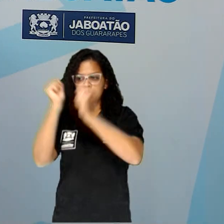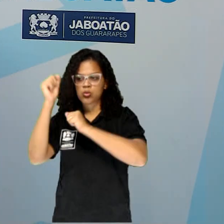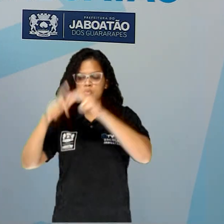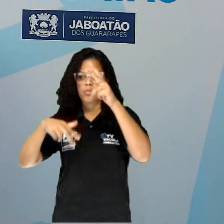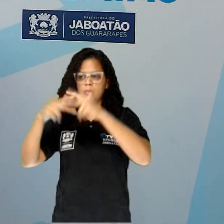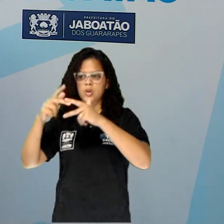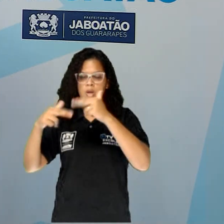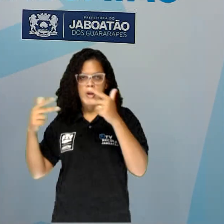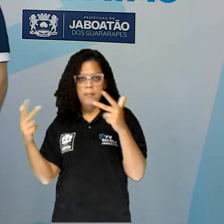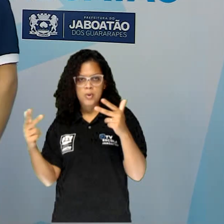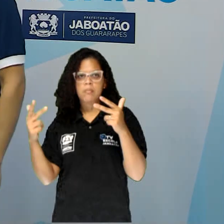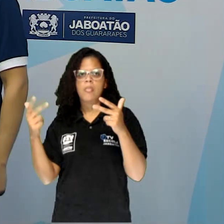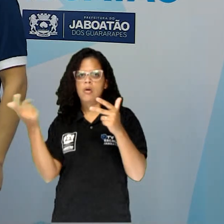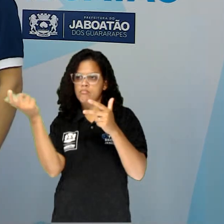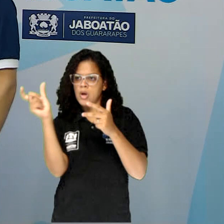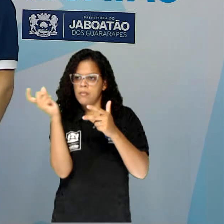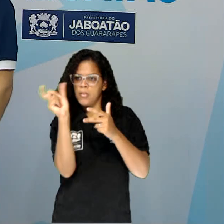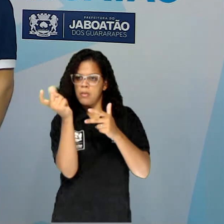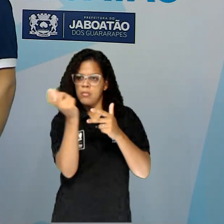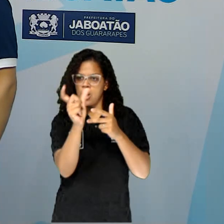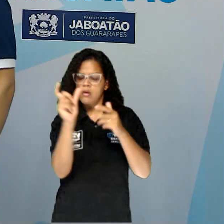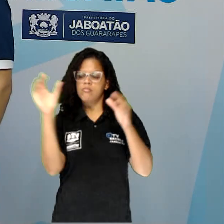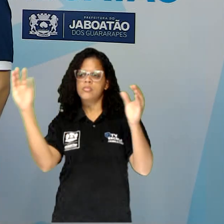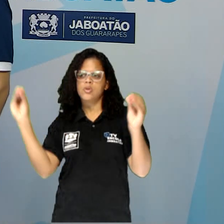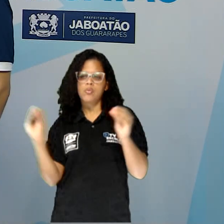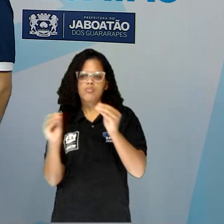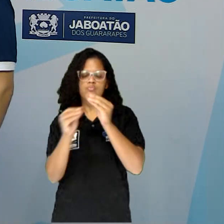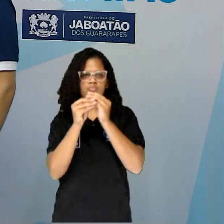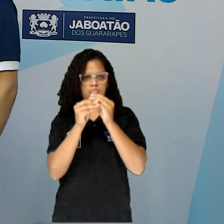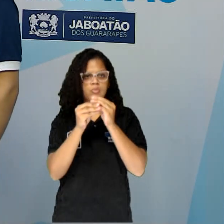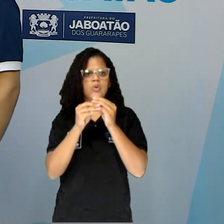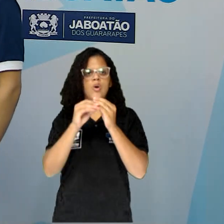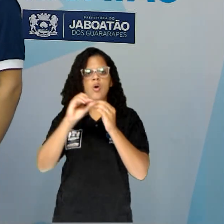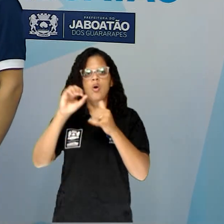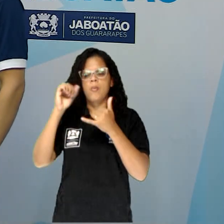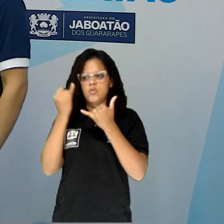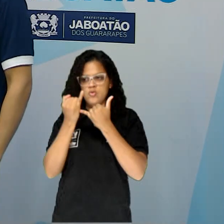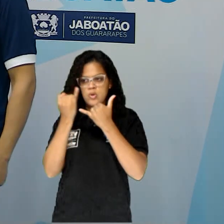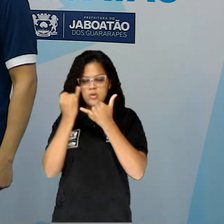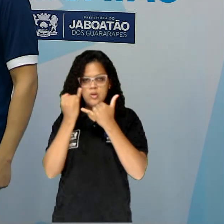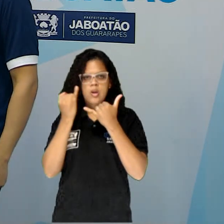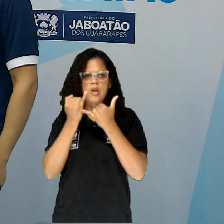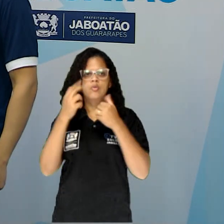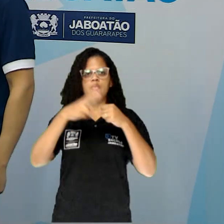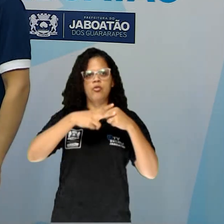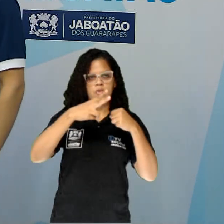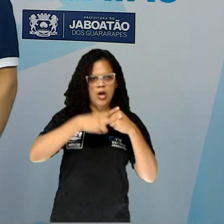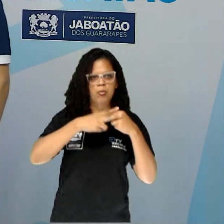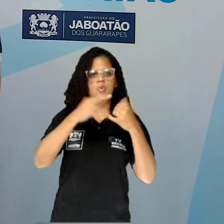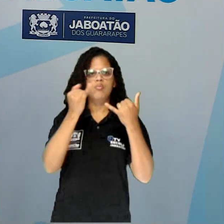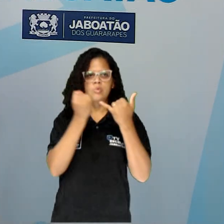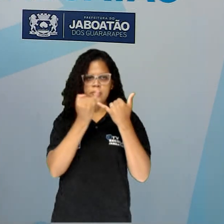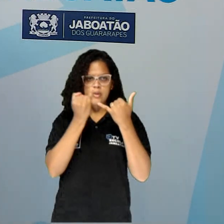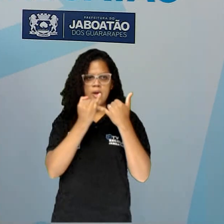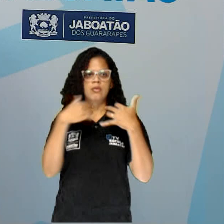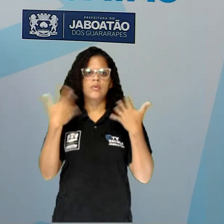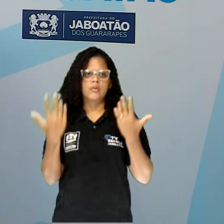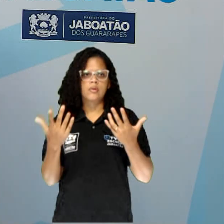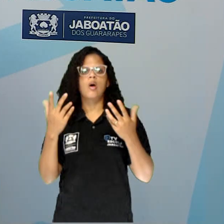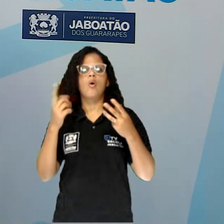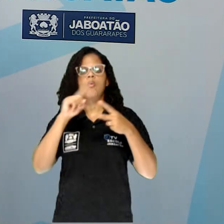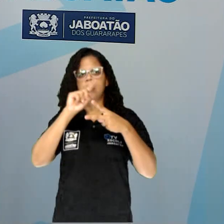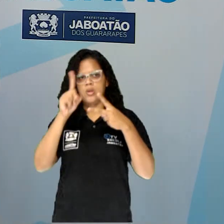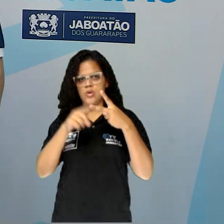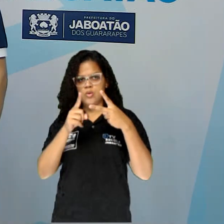matéria-prima, elas são realmente objeto indireto do verbo transitivo indireto. Logo, esse item 2, ele